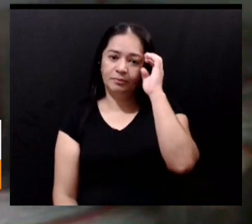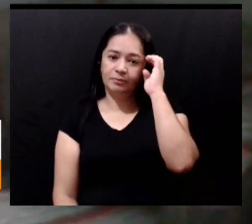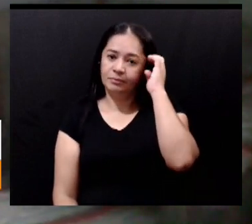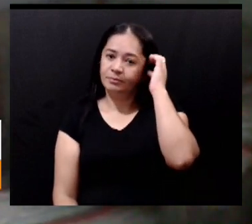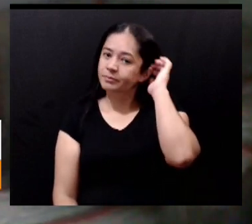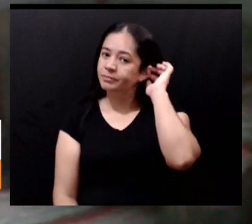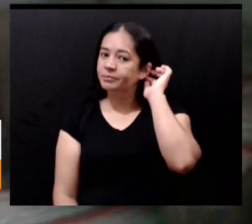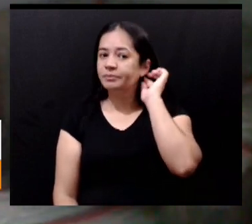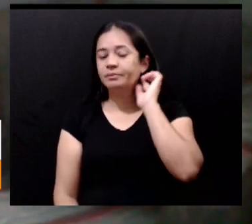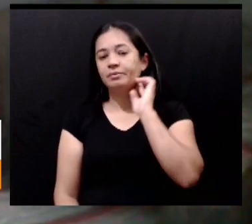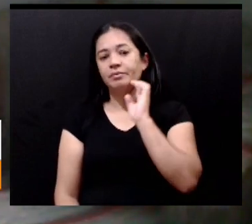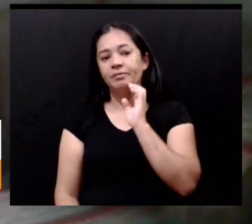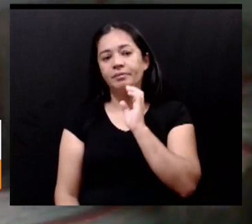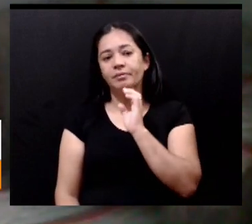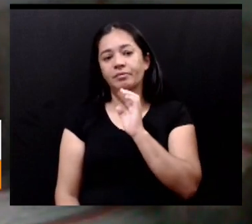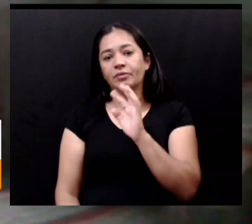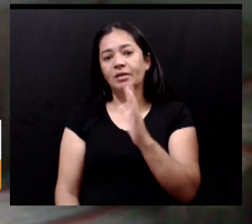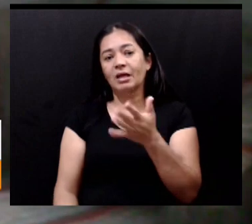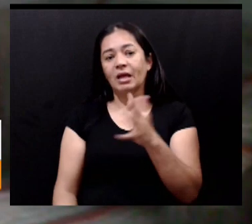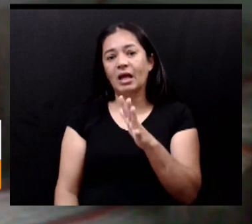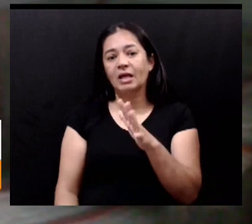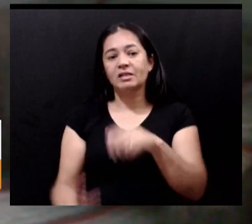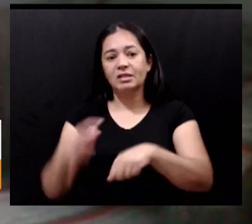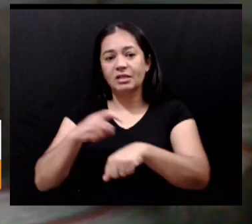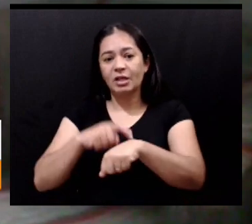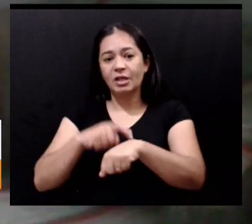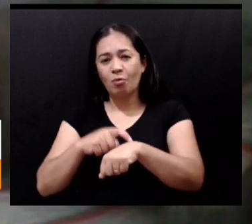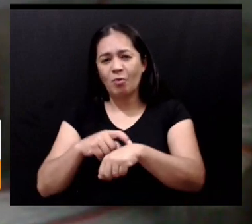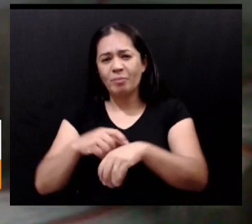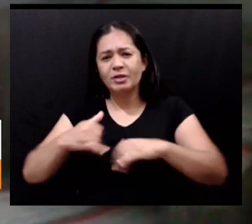Talvez o momento agudo da dor,